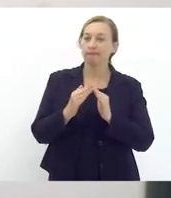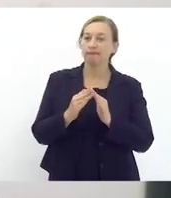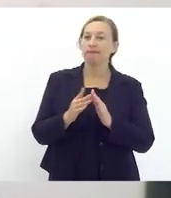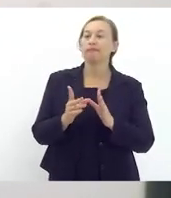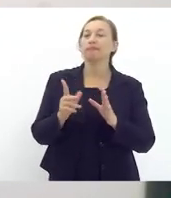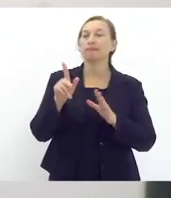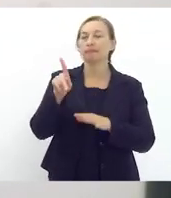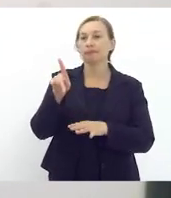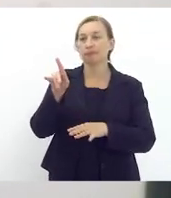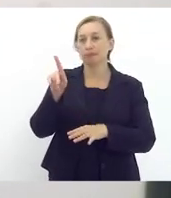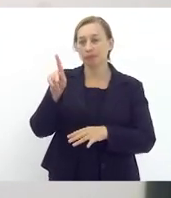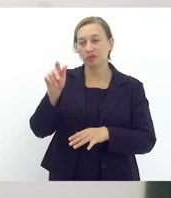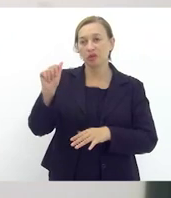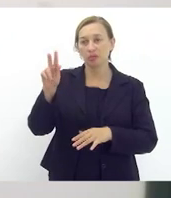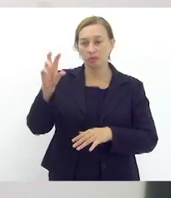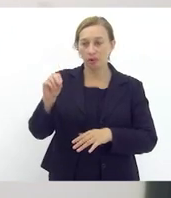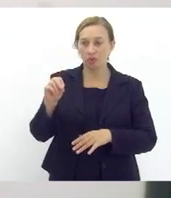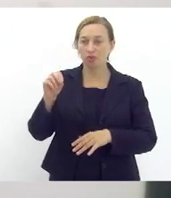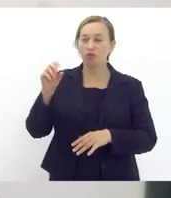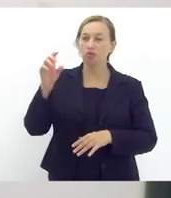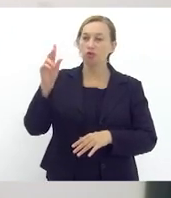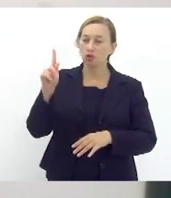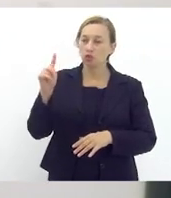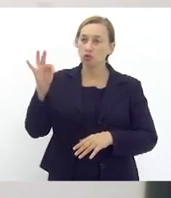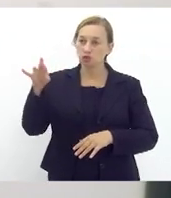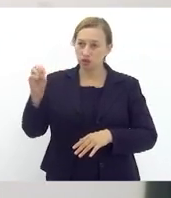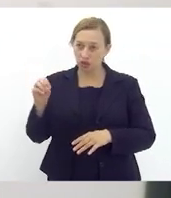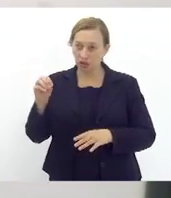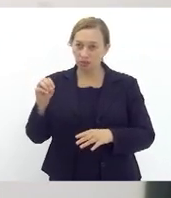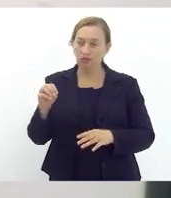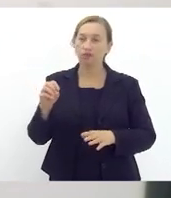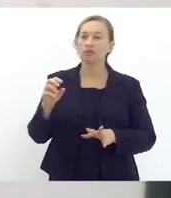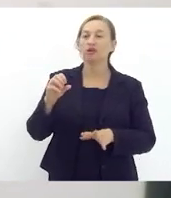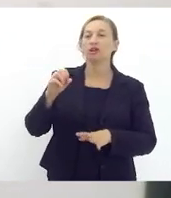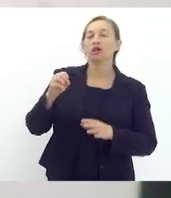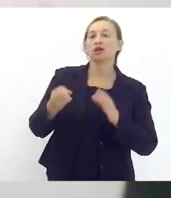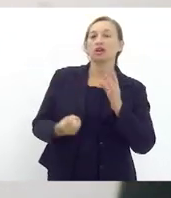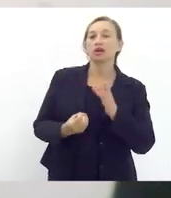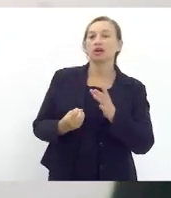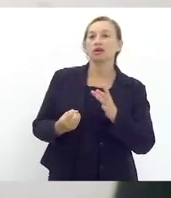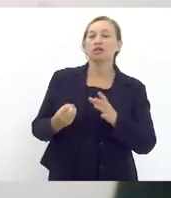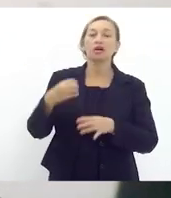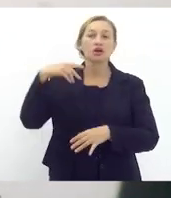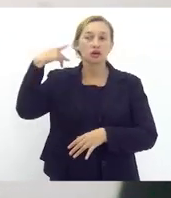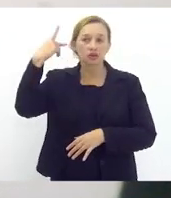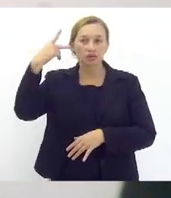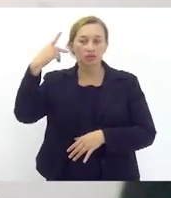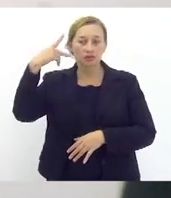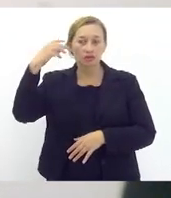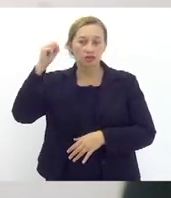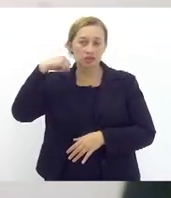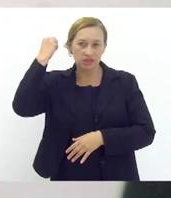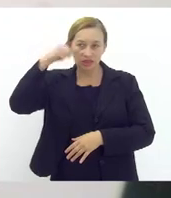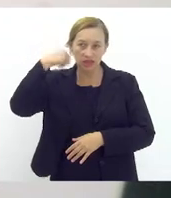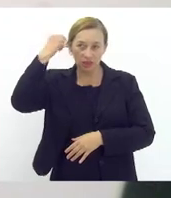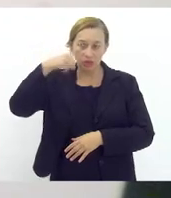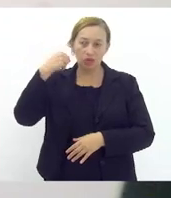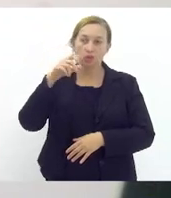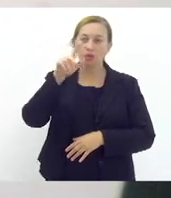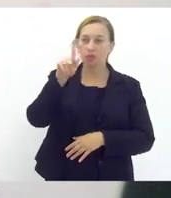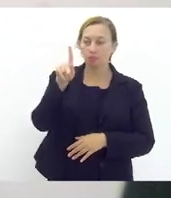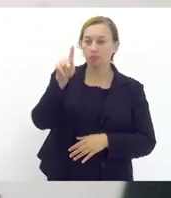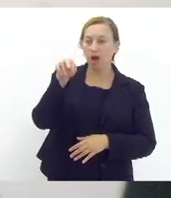nasce no senado pelo Deputado pelo Senador Paulo Rocha vai depois para câmara